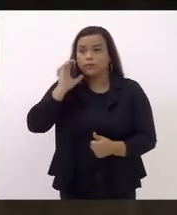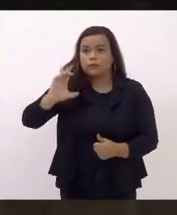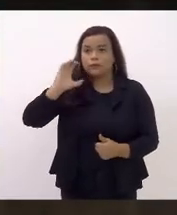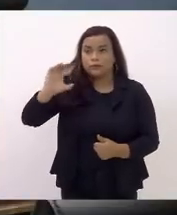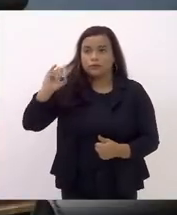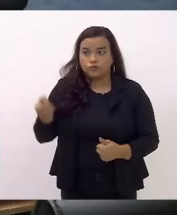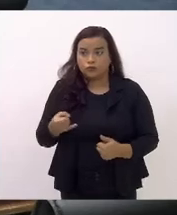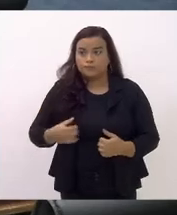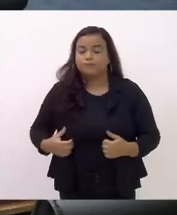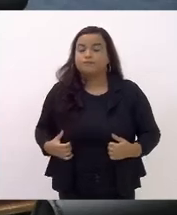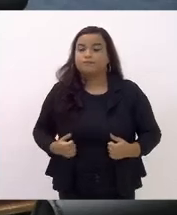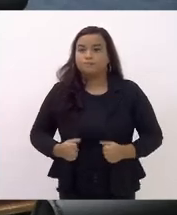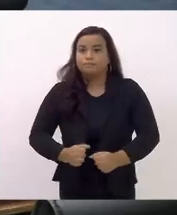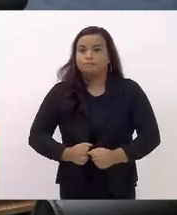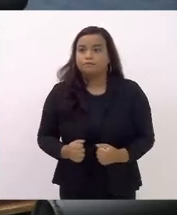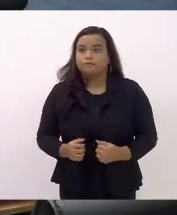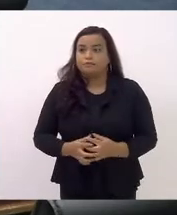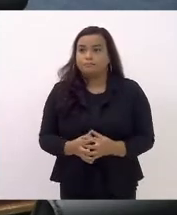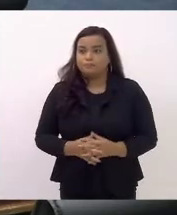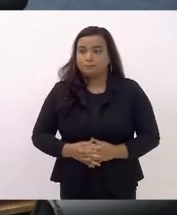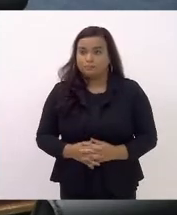CCJ.